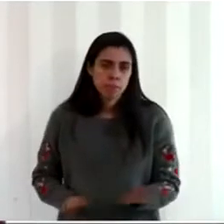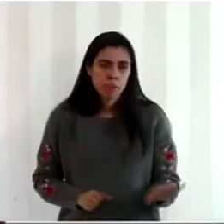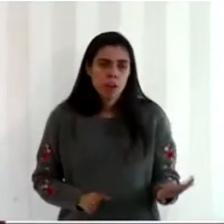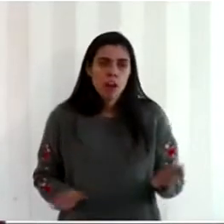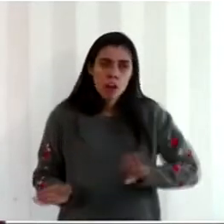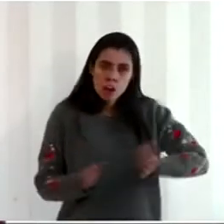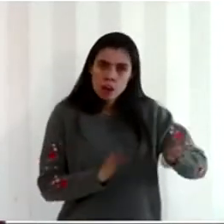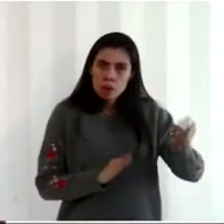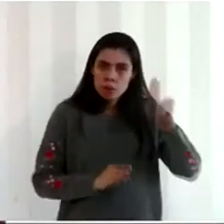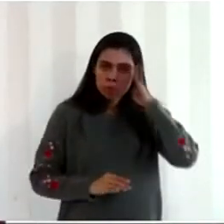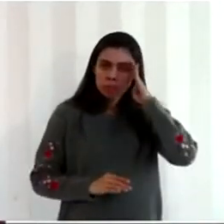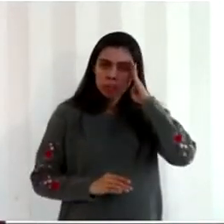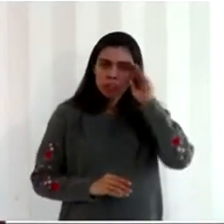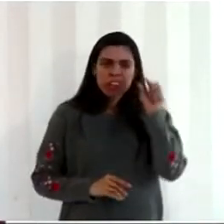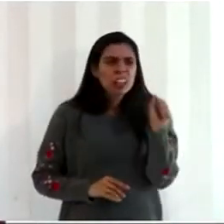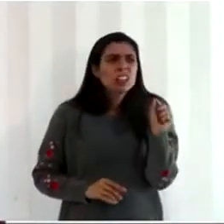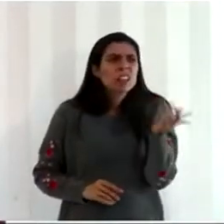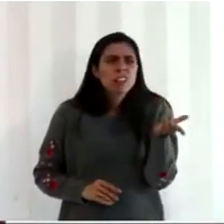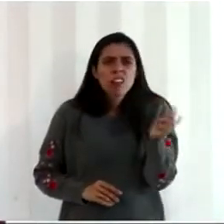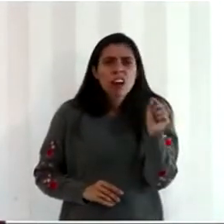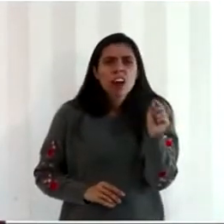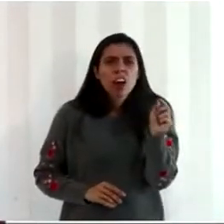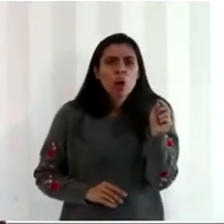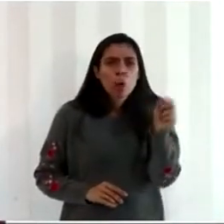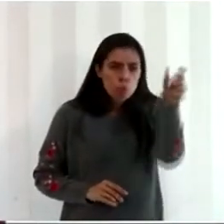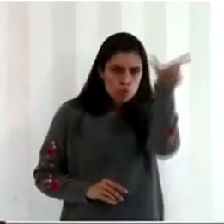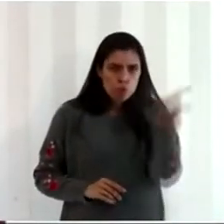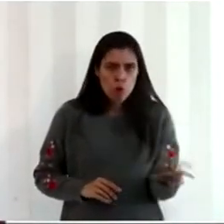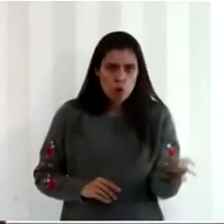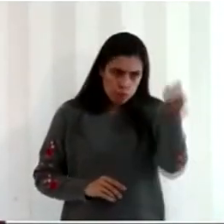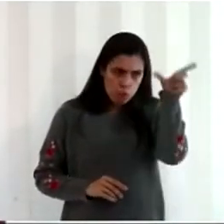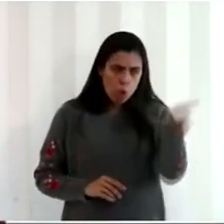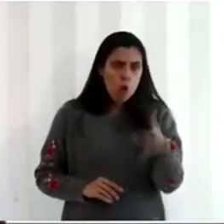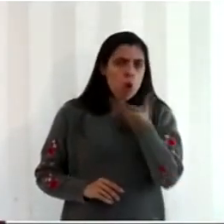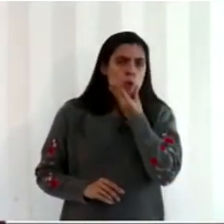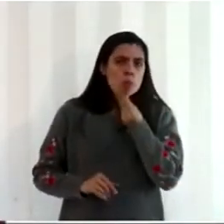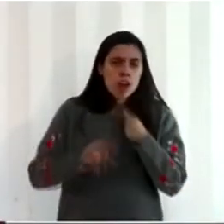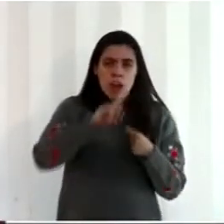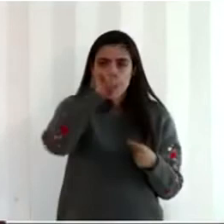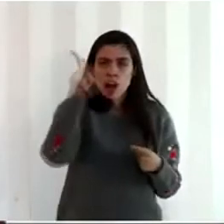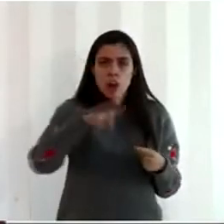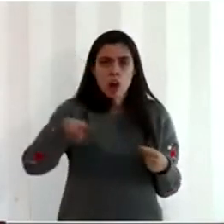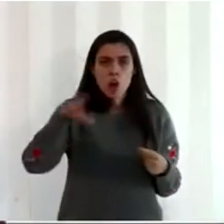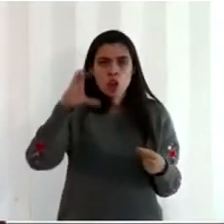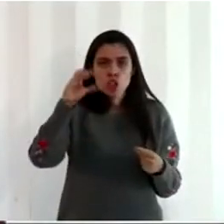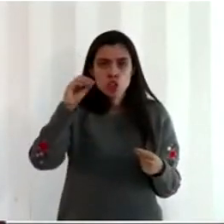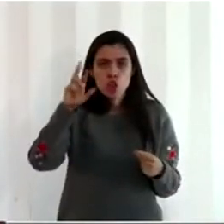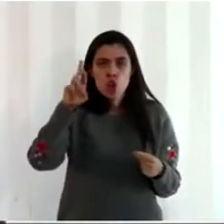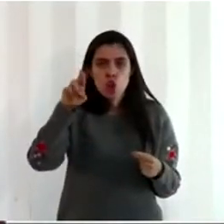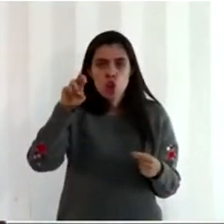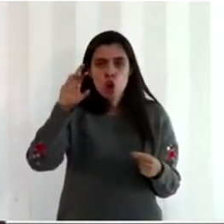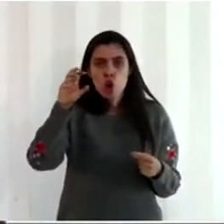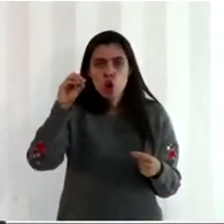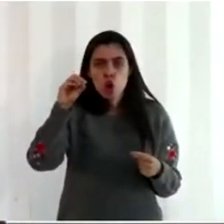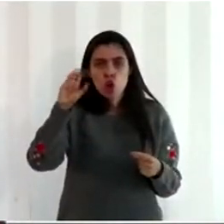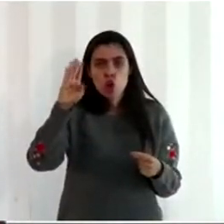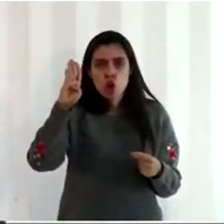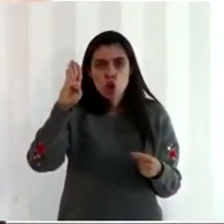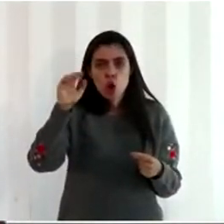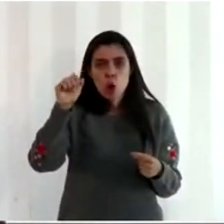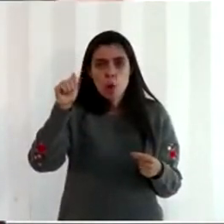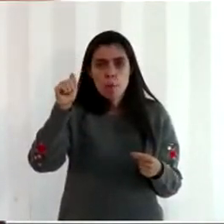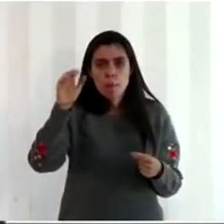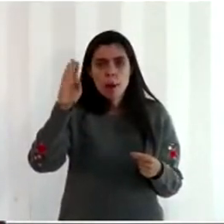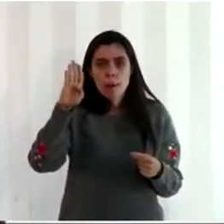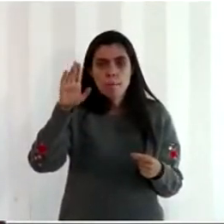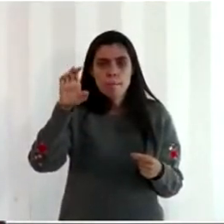Zorobabel? Diz que o povo voltou, a primeira remessa que retorna vem sobre a sua liderança. Ele é o governador de Judá, mas